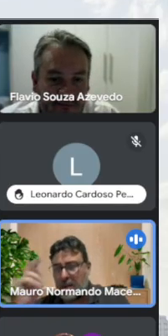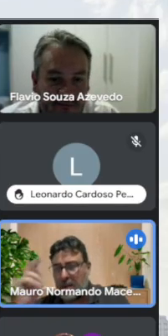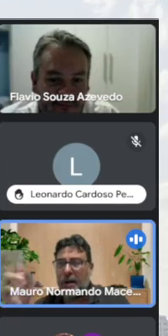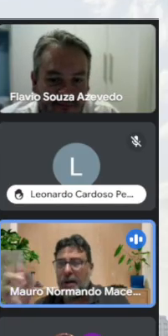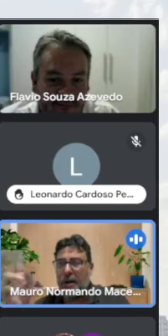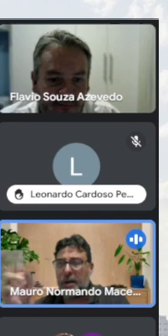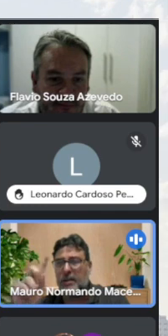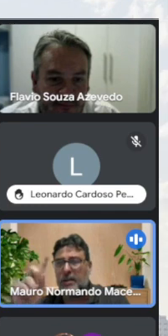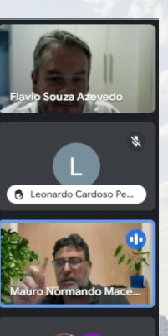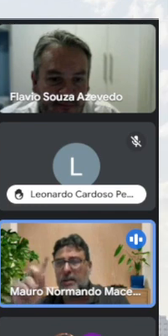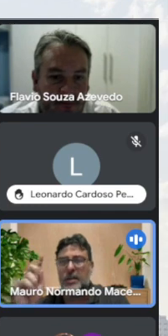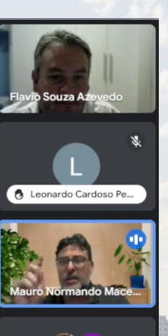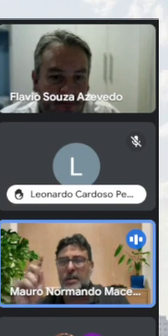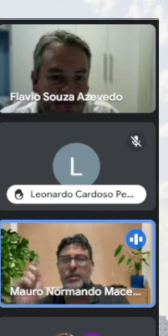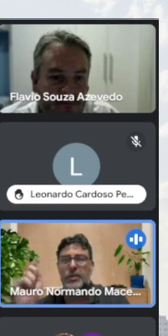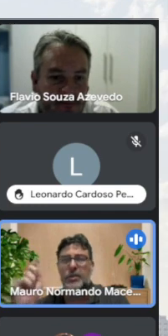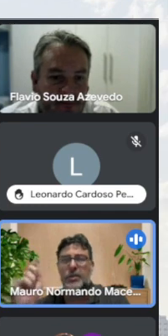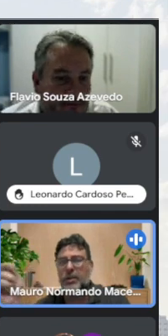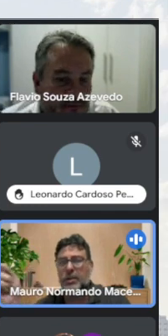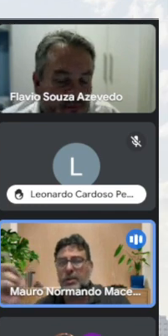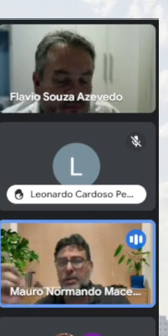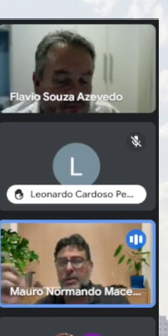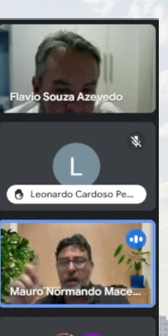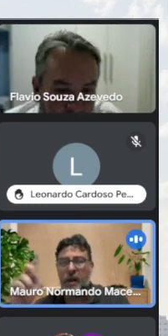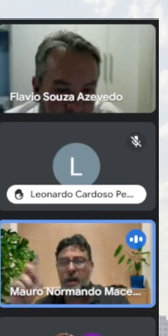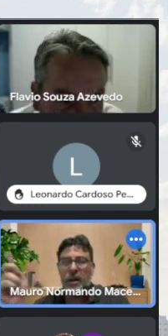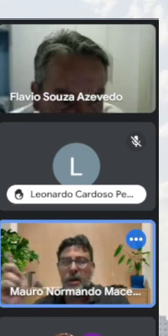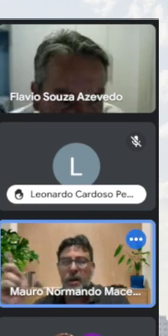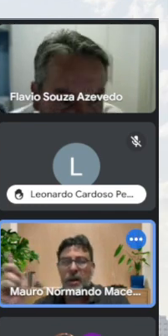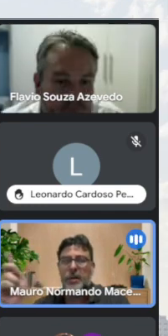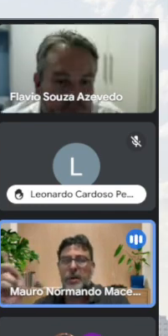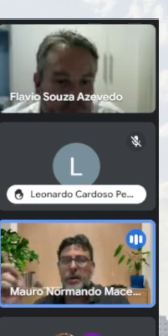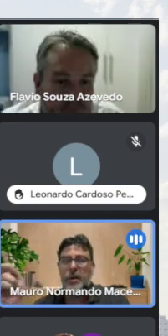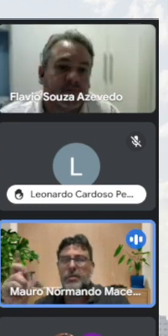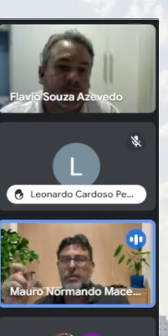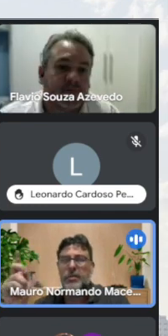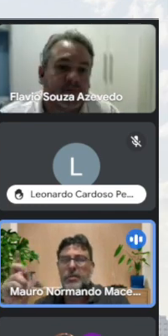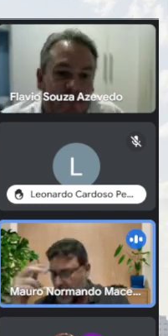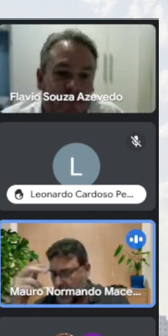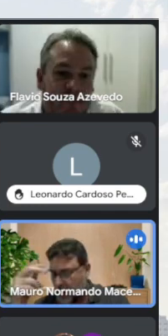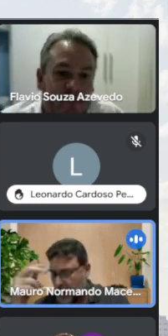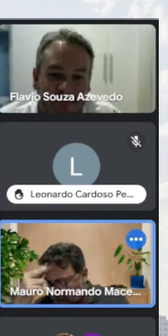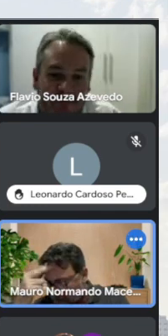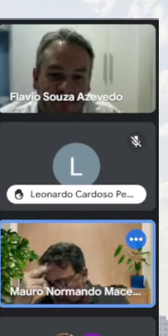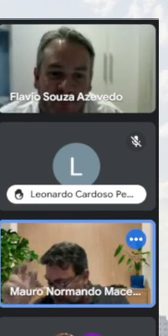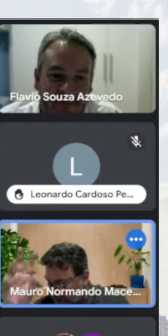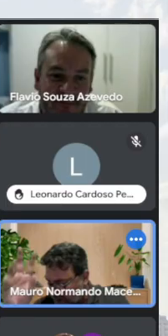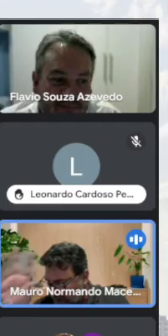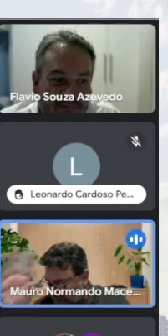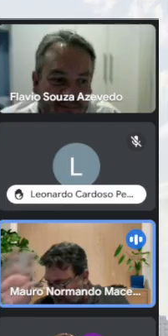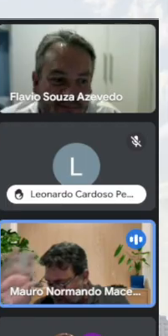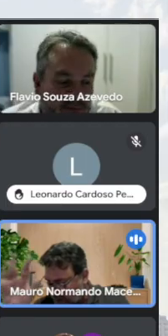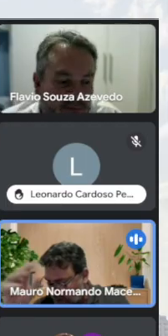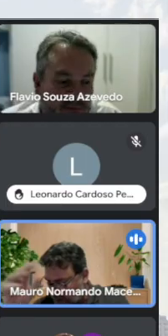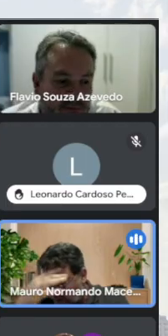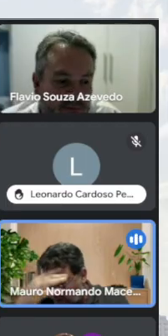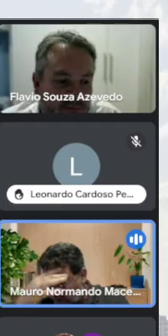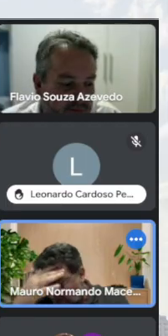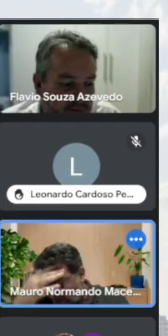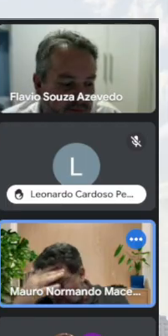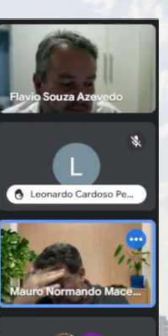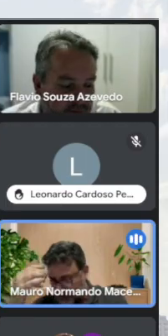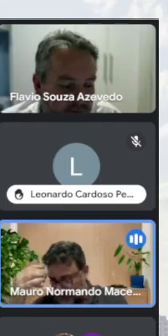se comparou esse sistema de gestão dos dois projetos, né? É uma coisa que